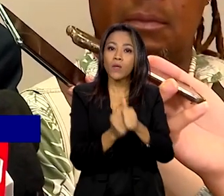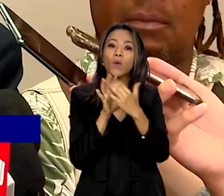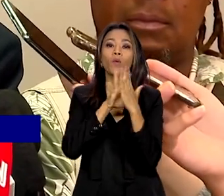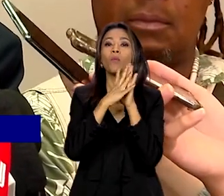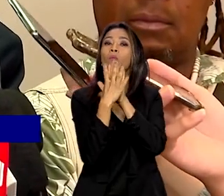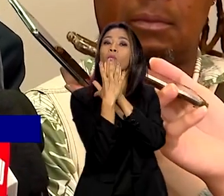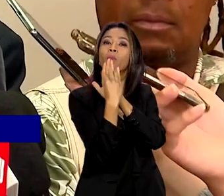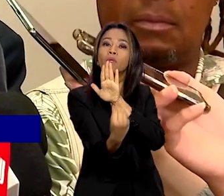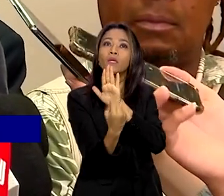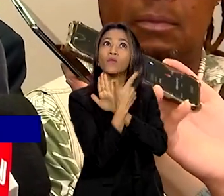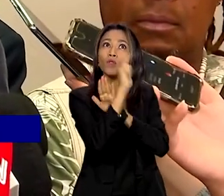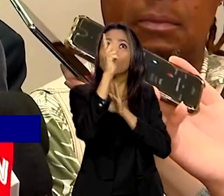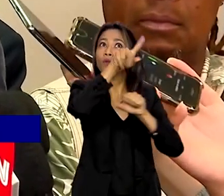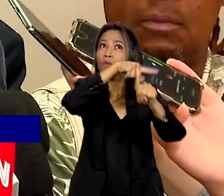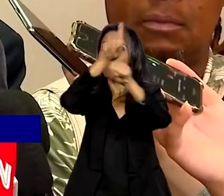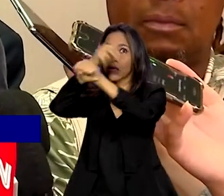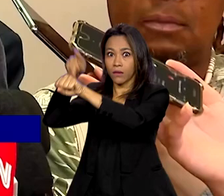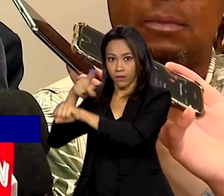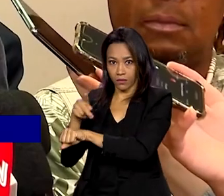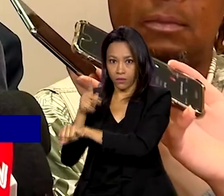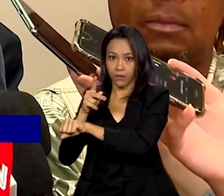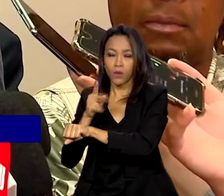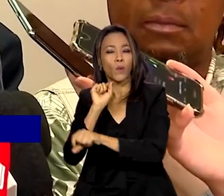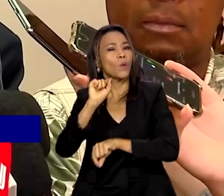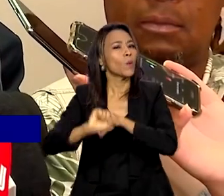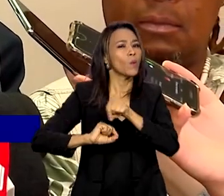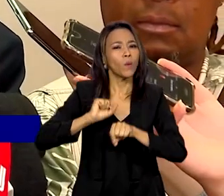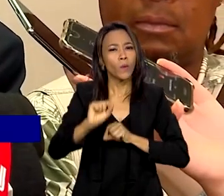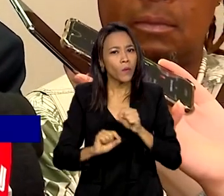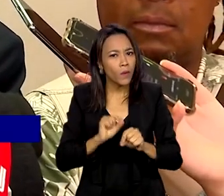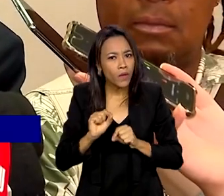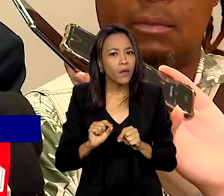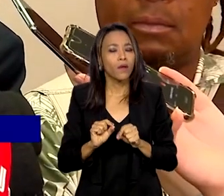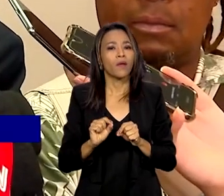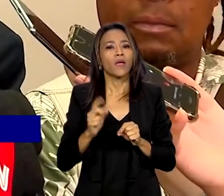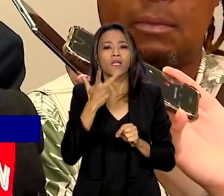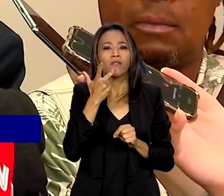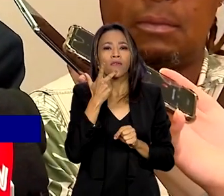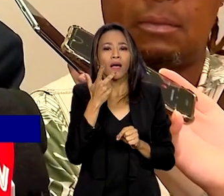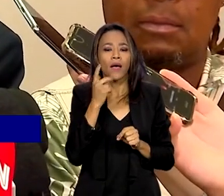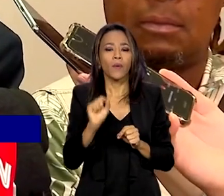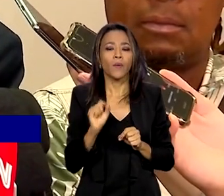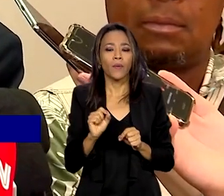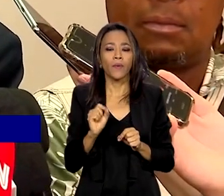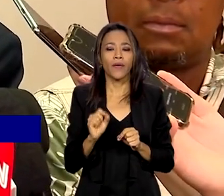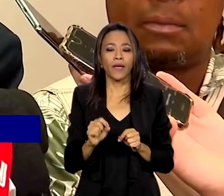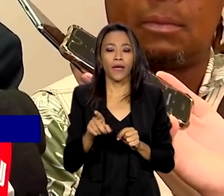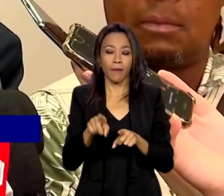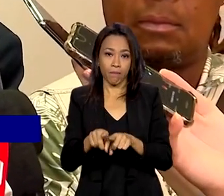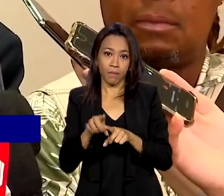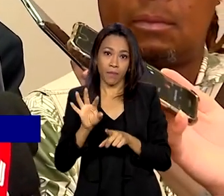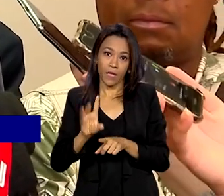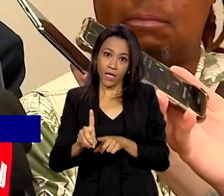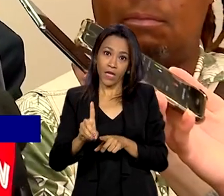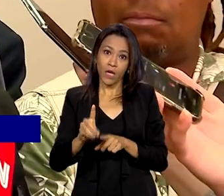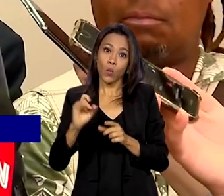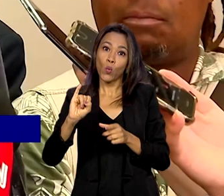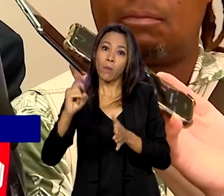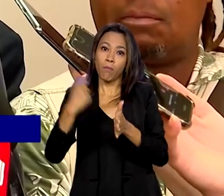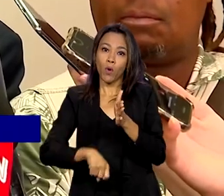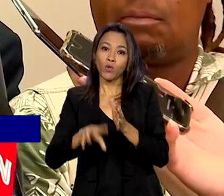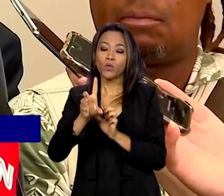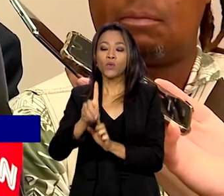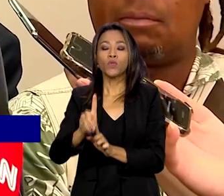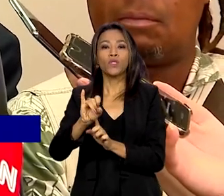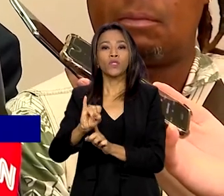países desenvolvidos. O que, que é? O que eles chamam no exterior de digital tax, um imposto digital. Ou seja,